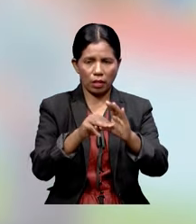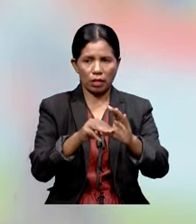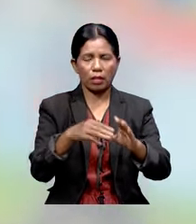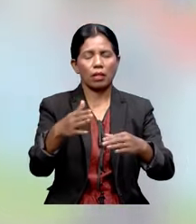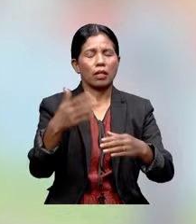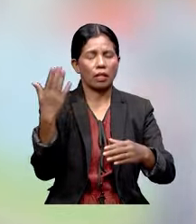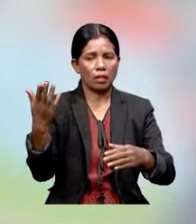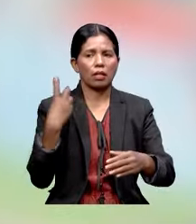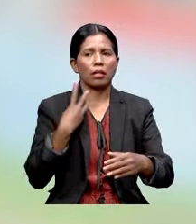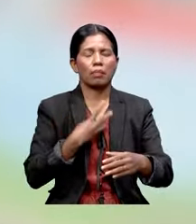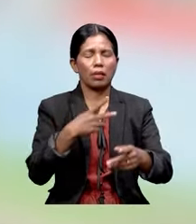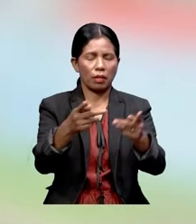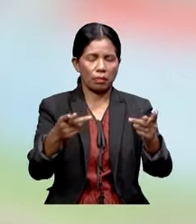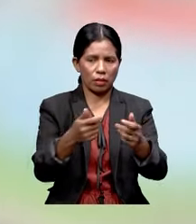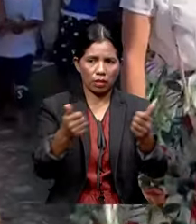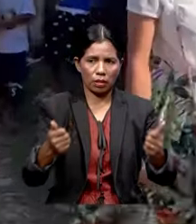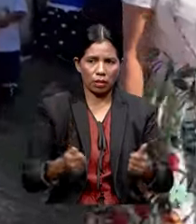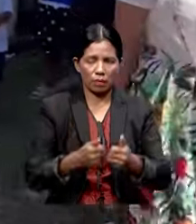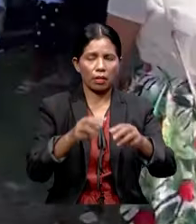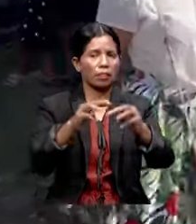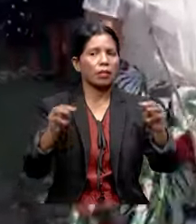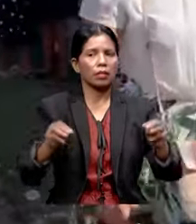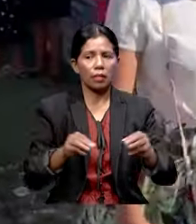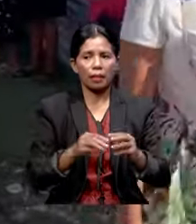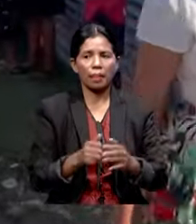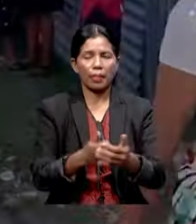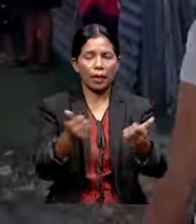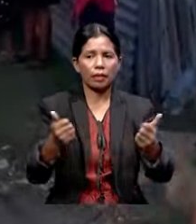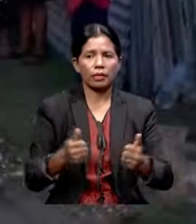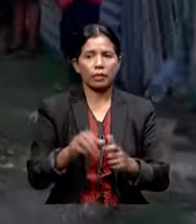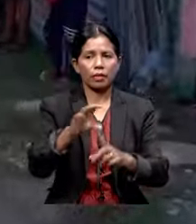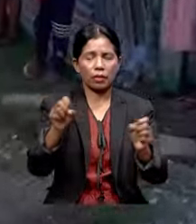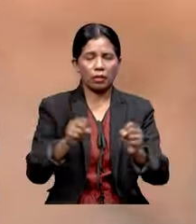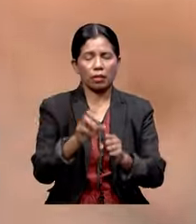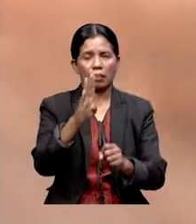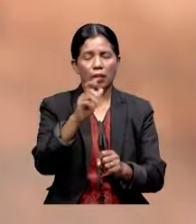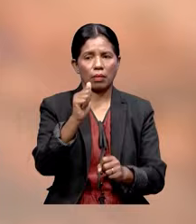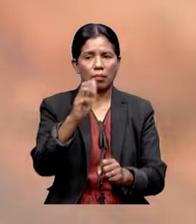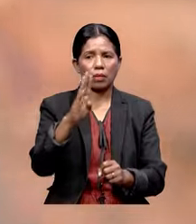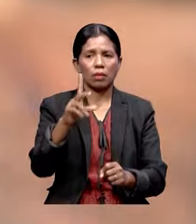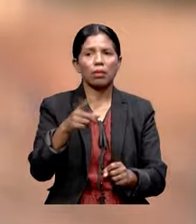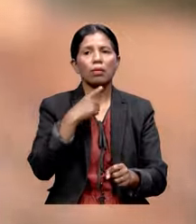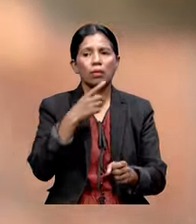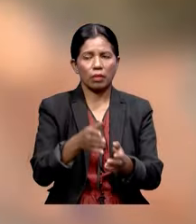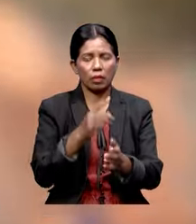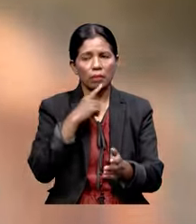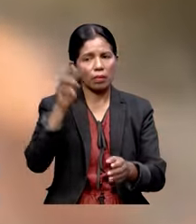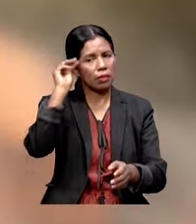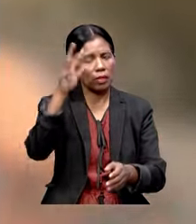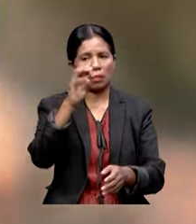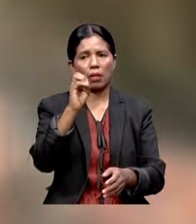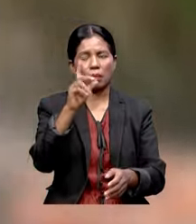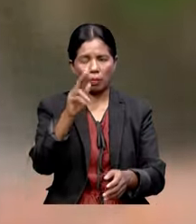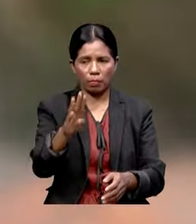existe iha ami ne posto ina mos iha ami ne município. Além de ne autoridade local suku Babulu mos suzere ba ministério obras públicas a